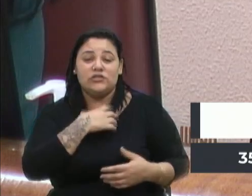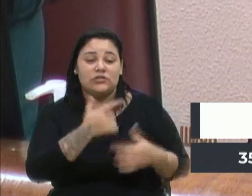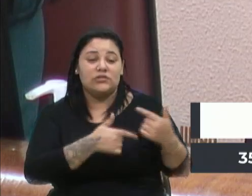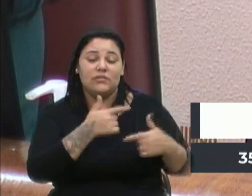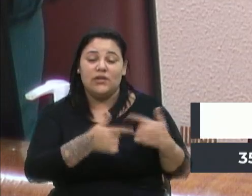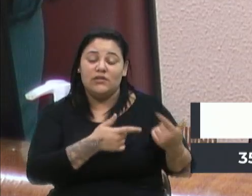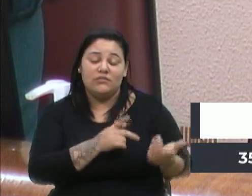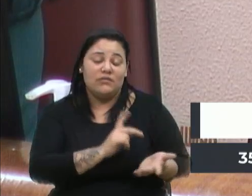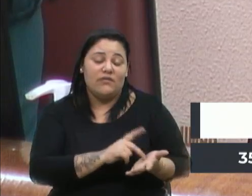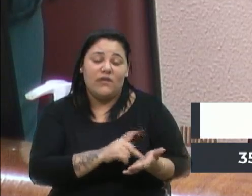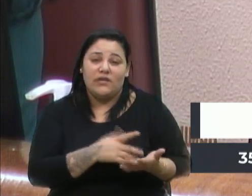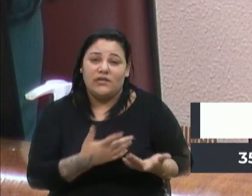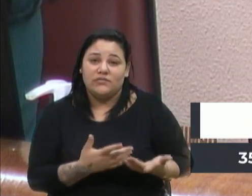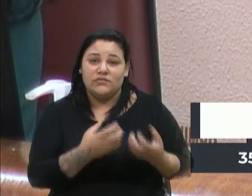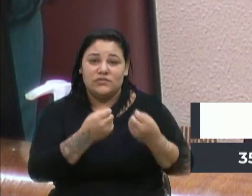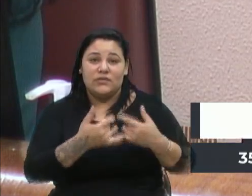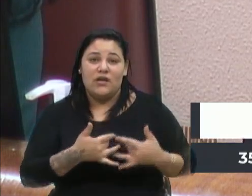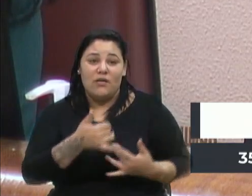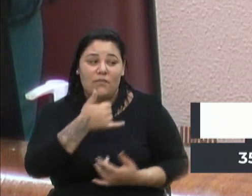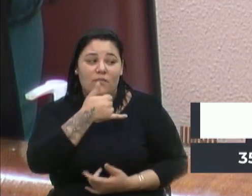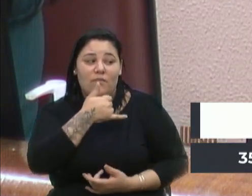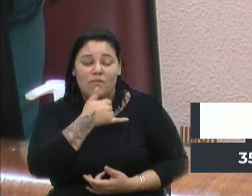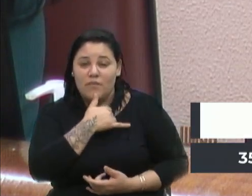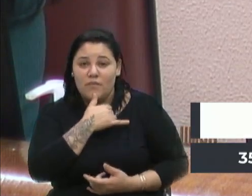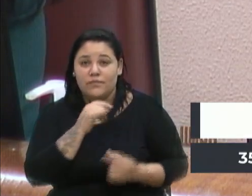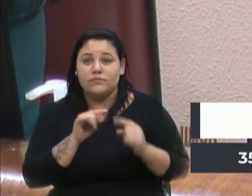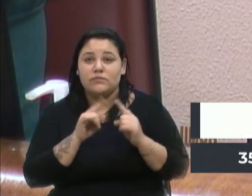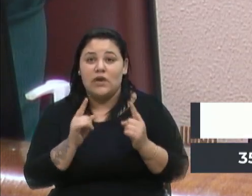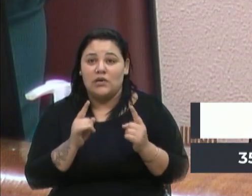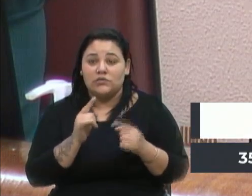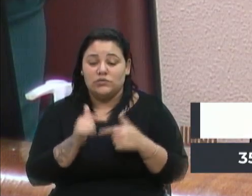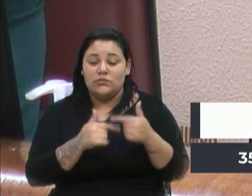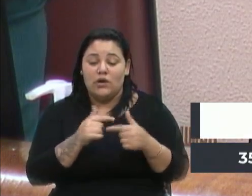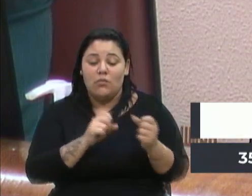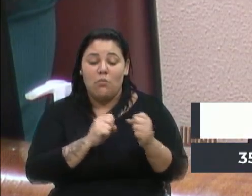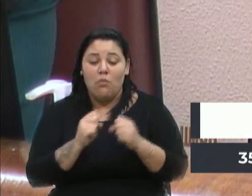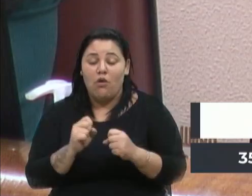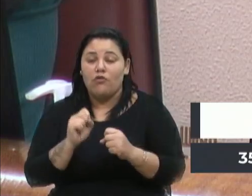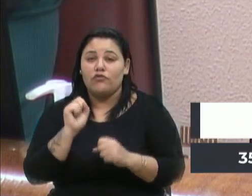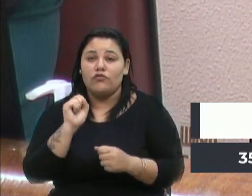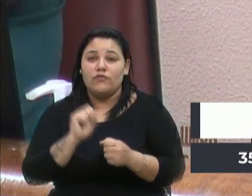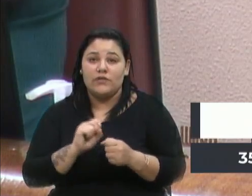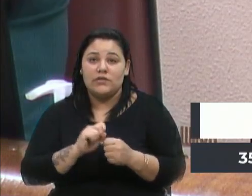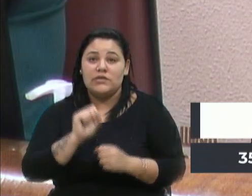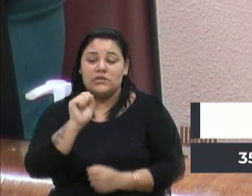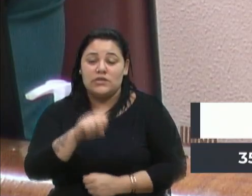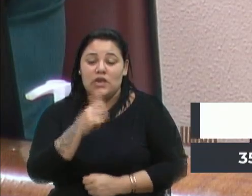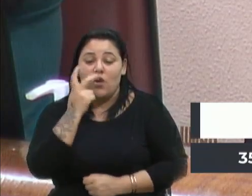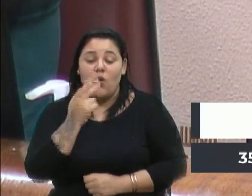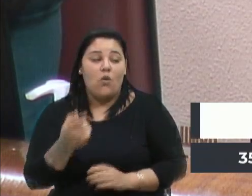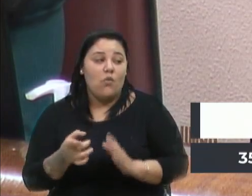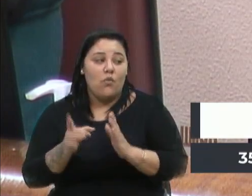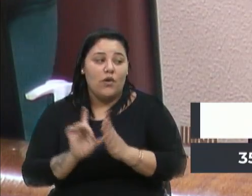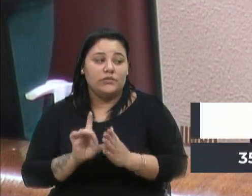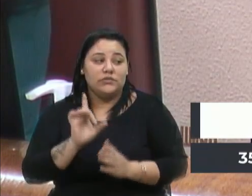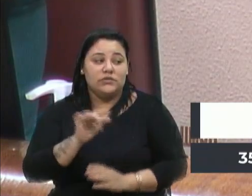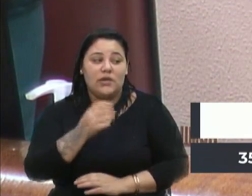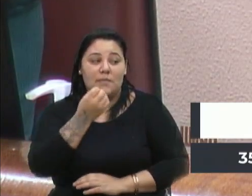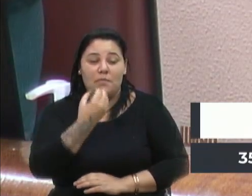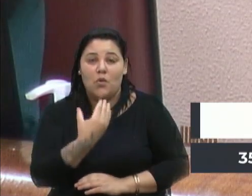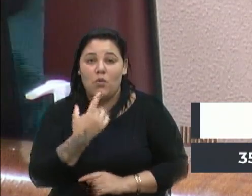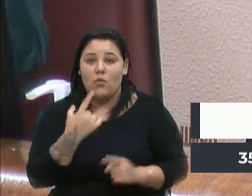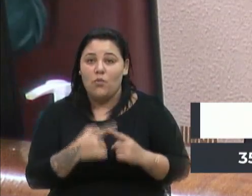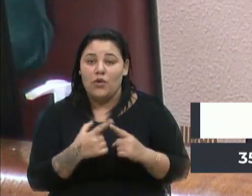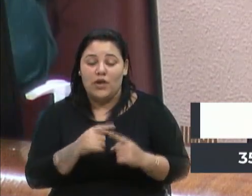verdade. Ficaram magoados, mas o trabalho pode ser feito sim como era antes, que era muito bom, porque não estão